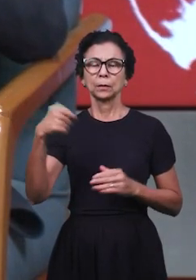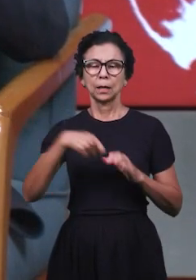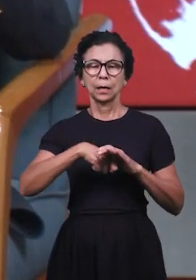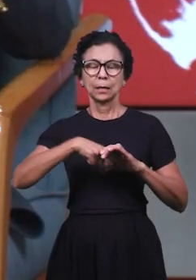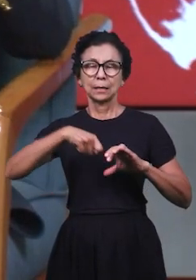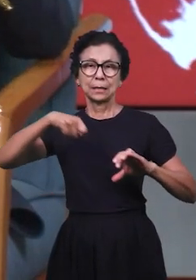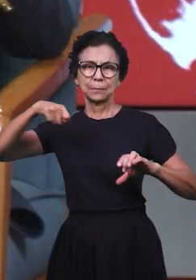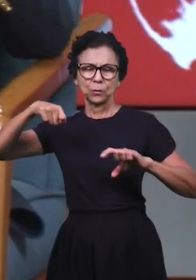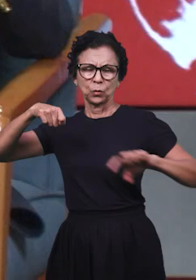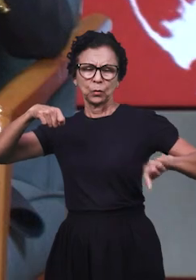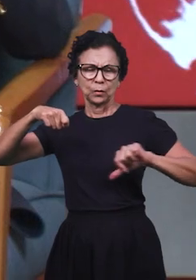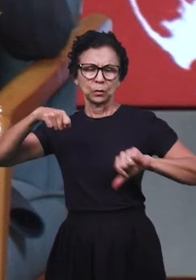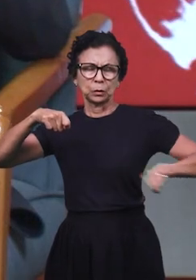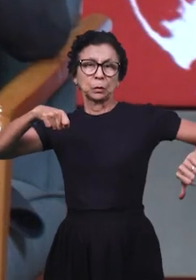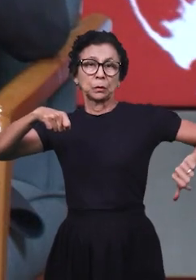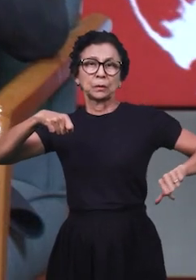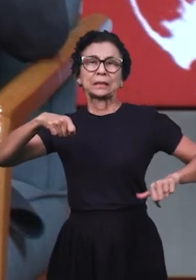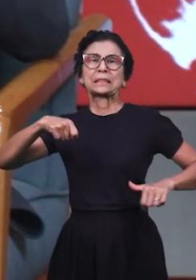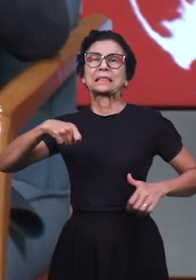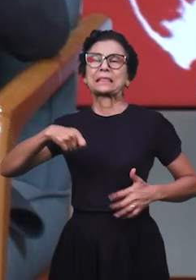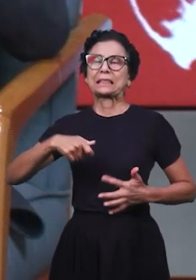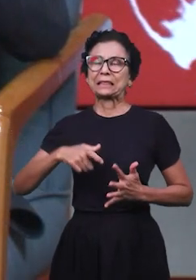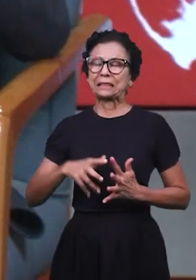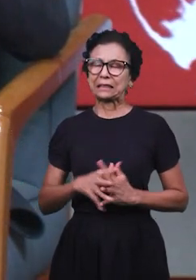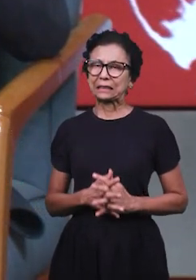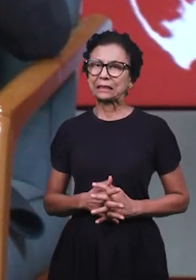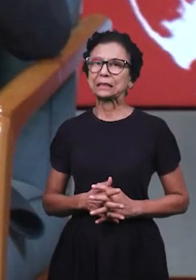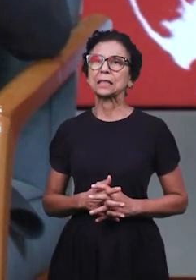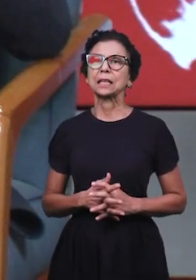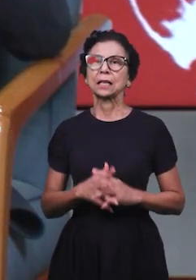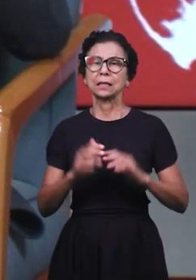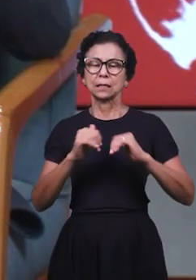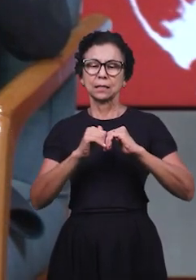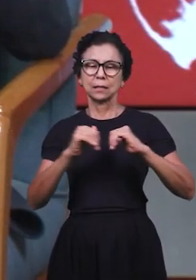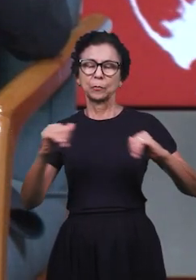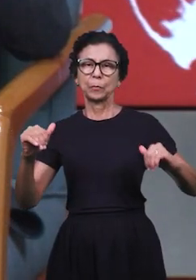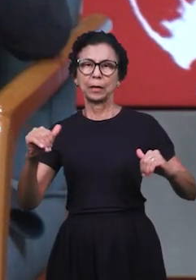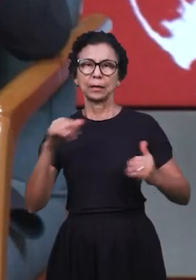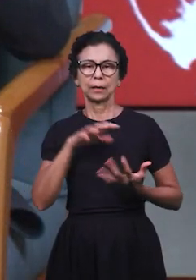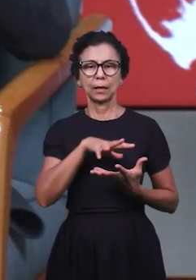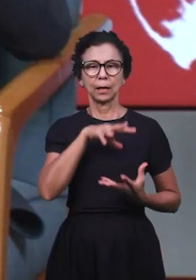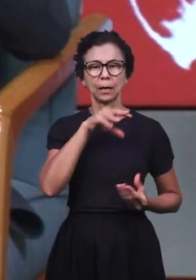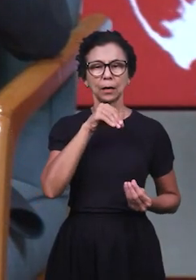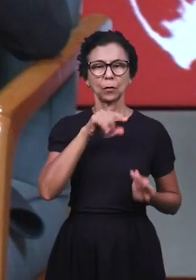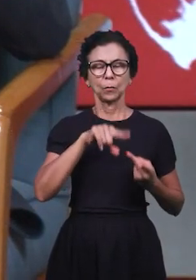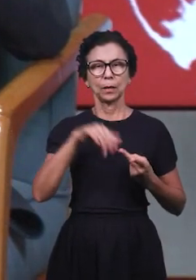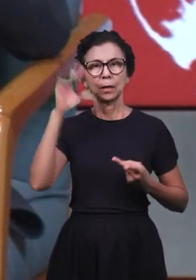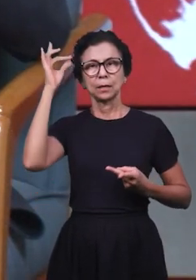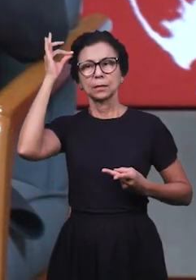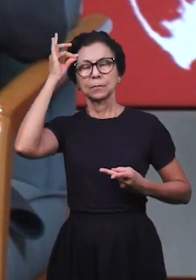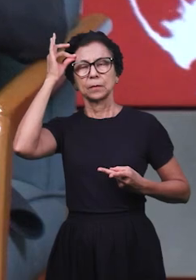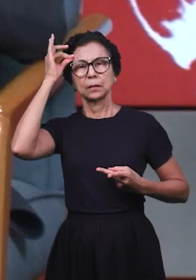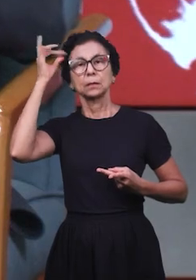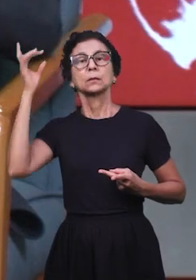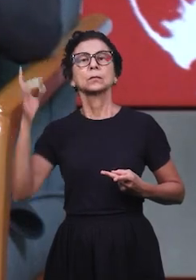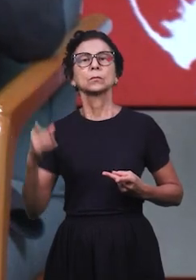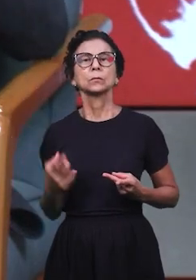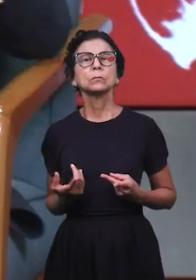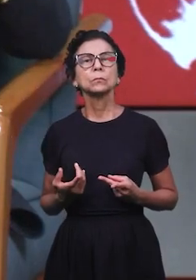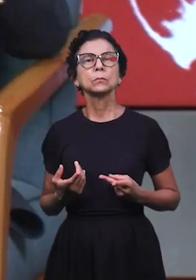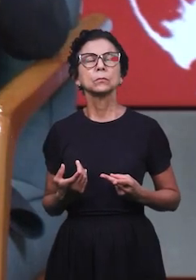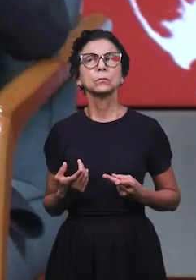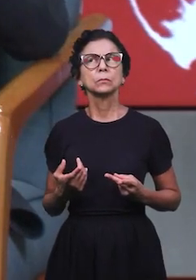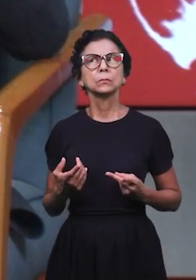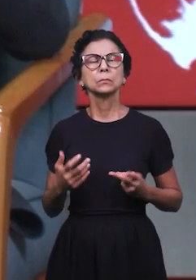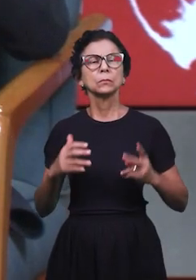divisão de alma e espírito. Por que alma e espírito? Por que ela